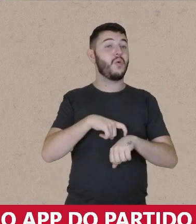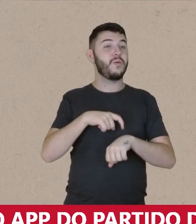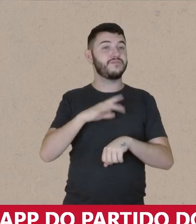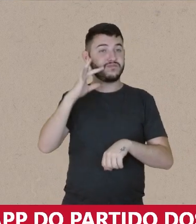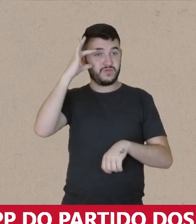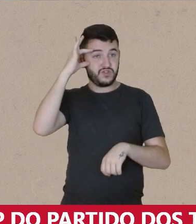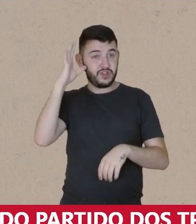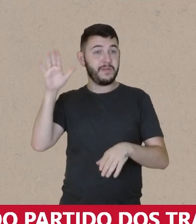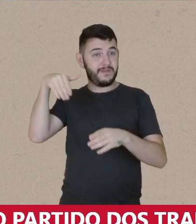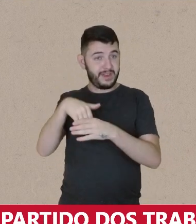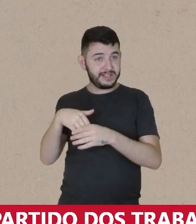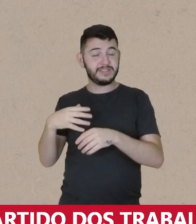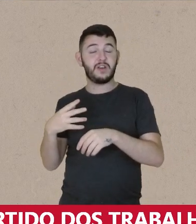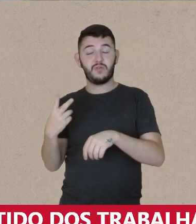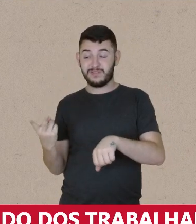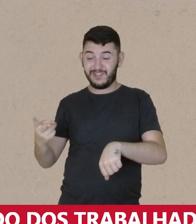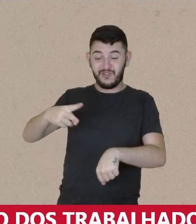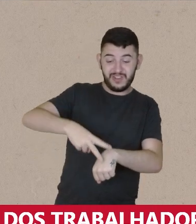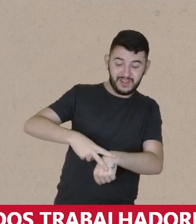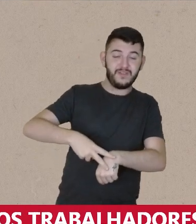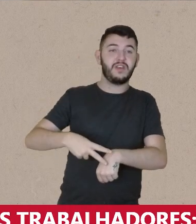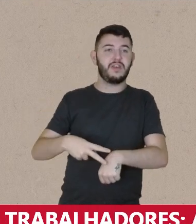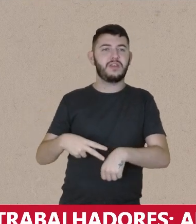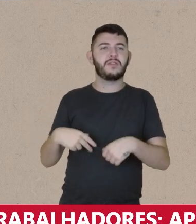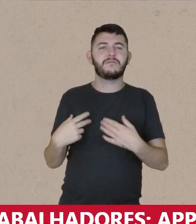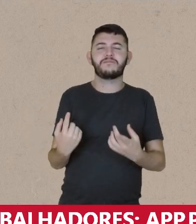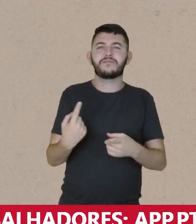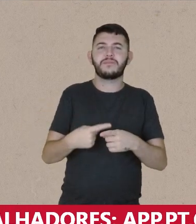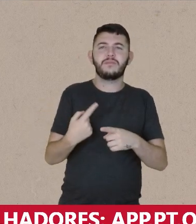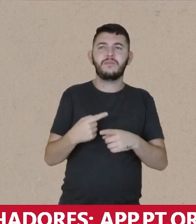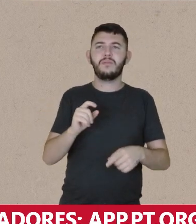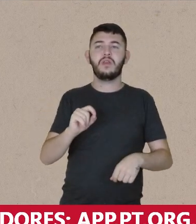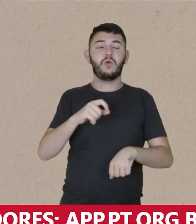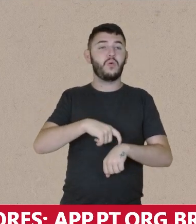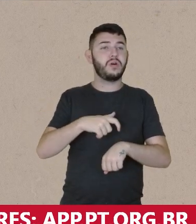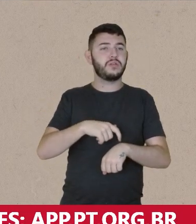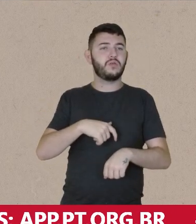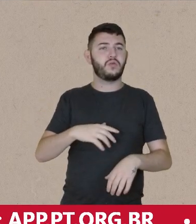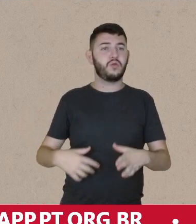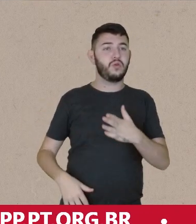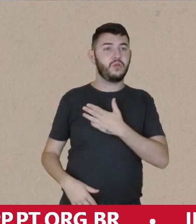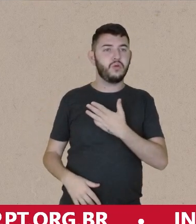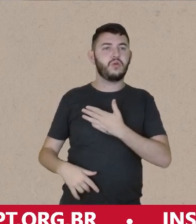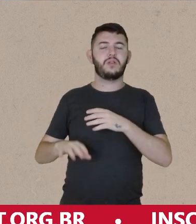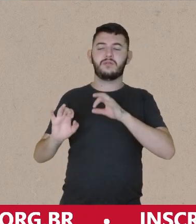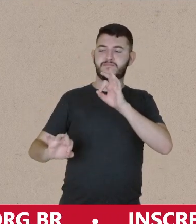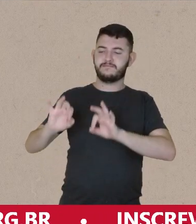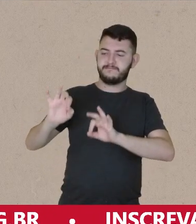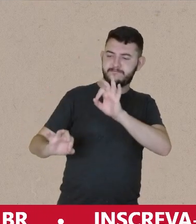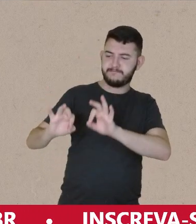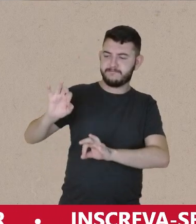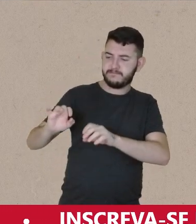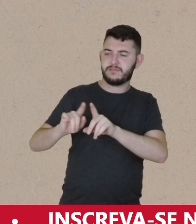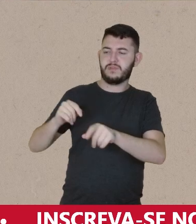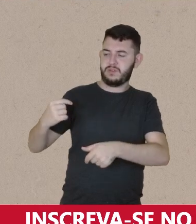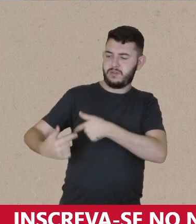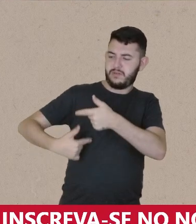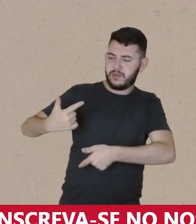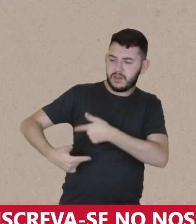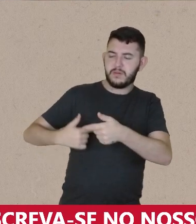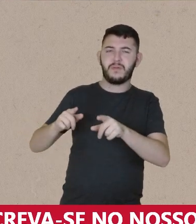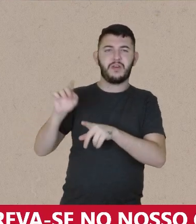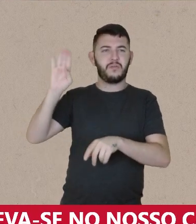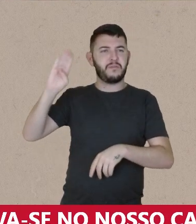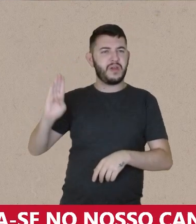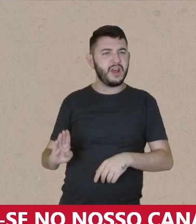Império. Quando o Lula conduzia com o Celso Amorim uma política externa de integração e o Brasil ia se